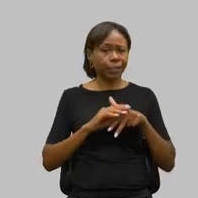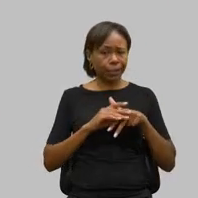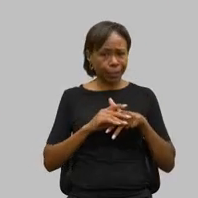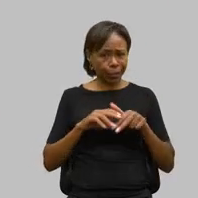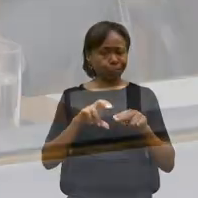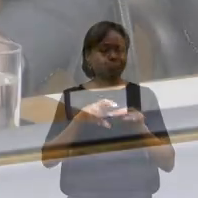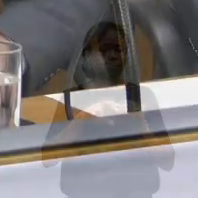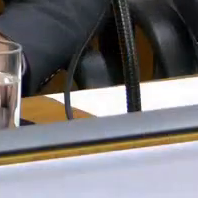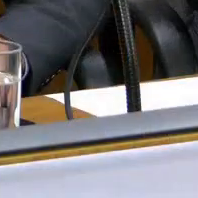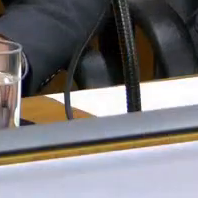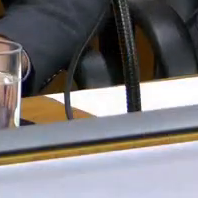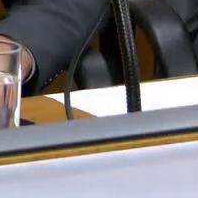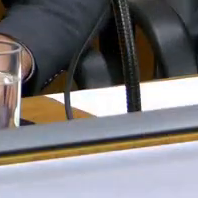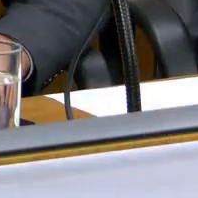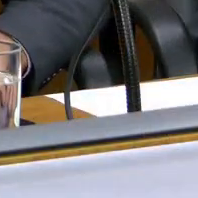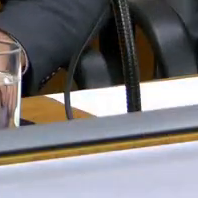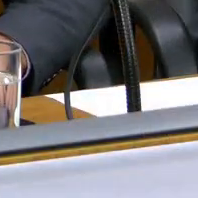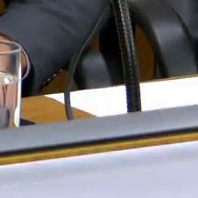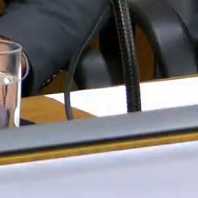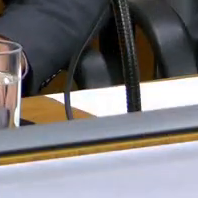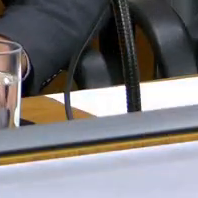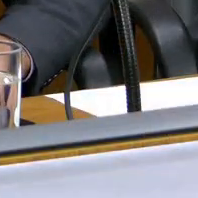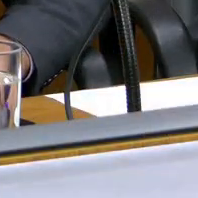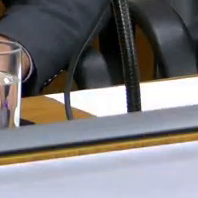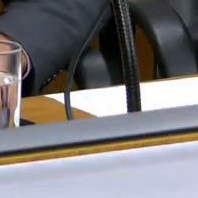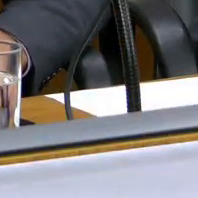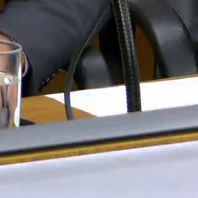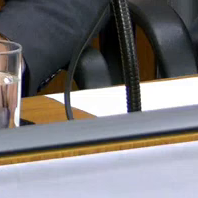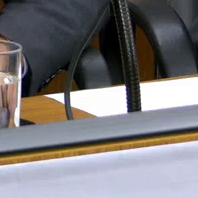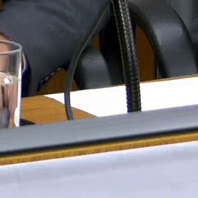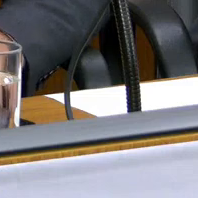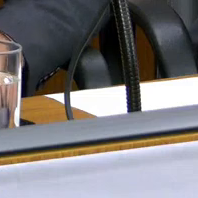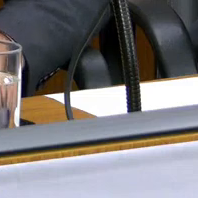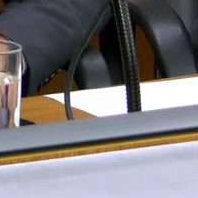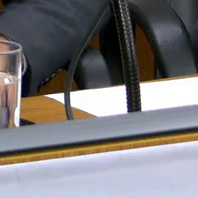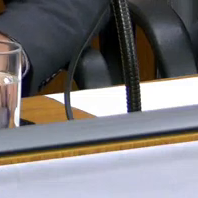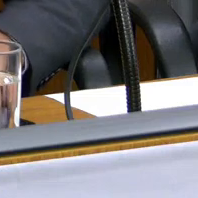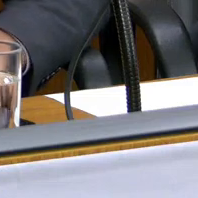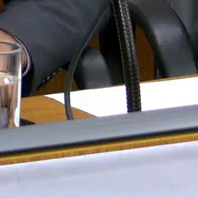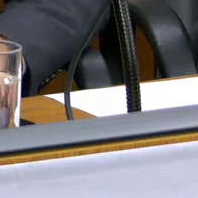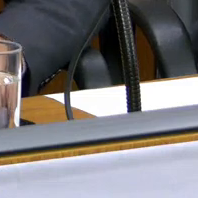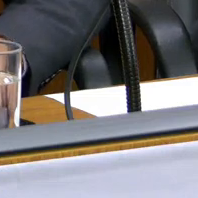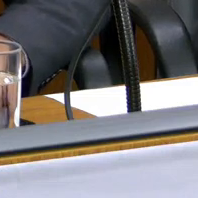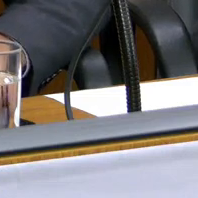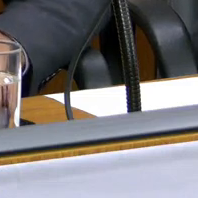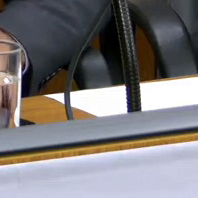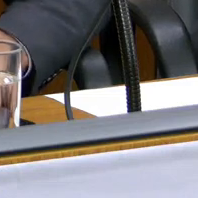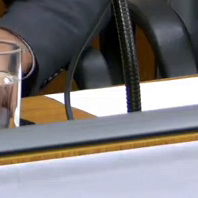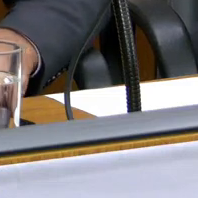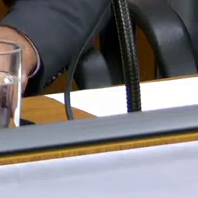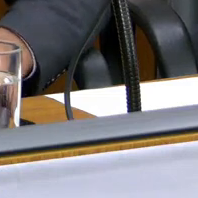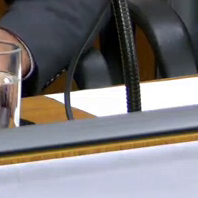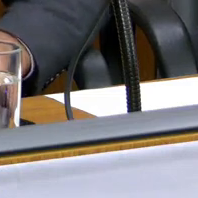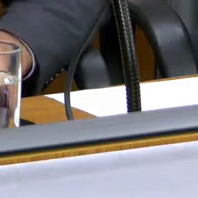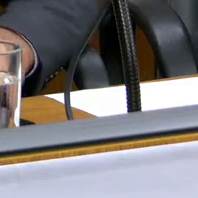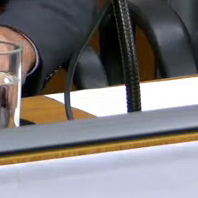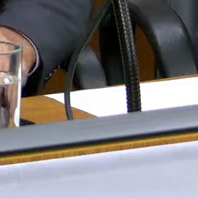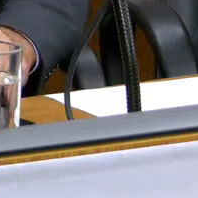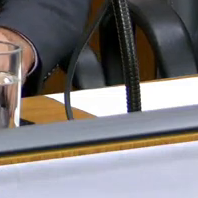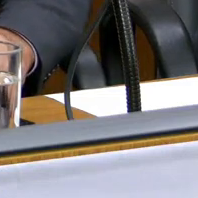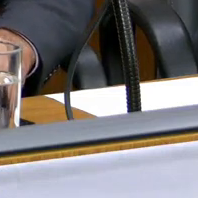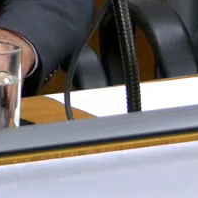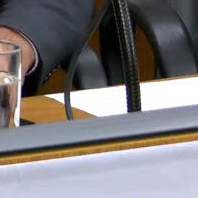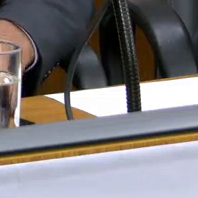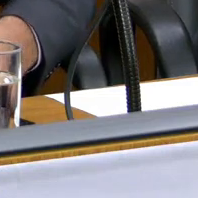questões do paciente ser restrito ao seu município, à sua micro região. Então é isso que eu queria acrescentar, presidente. Dia